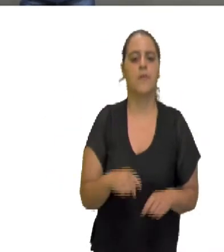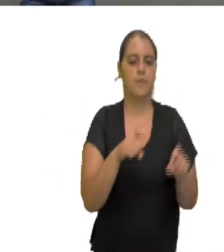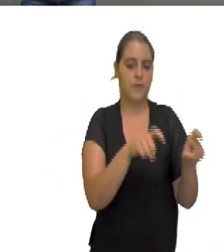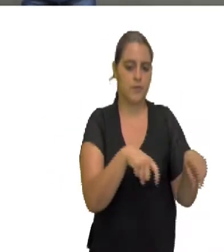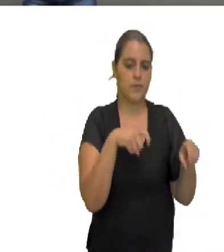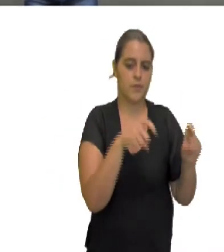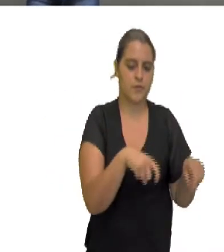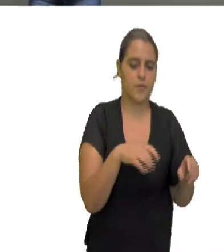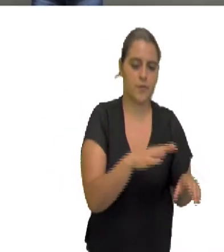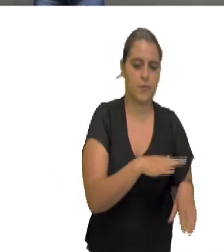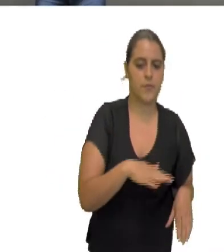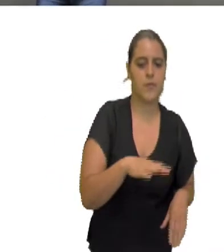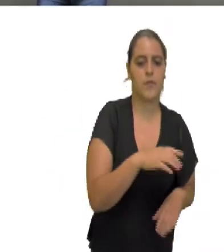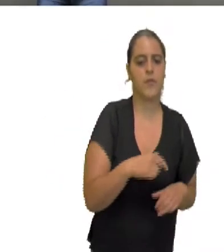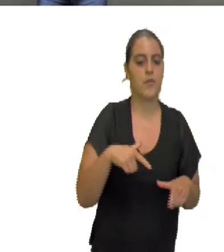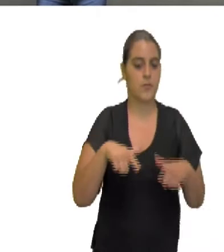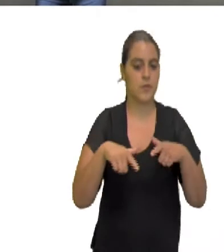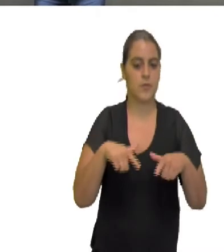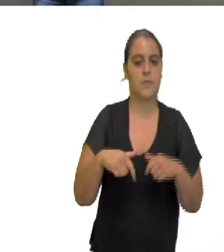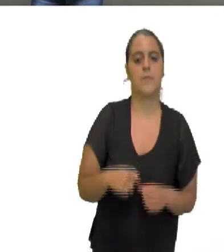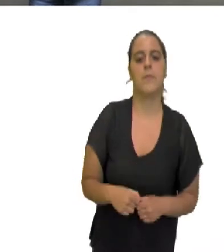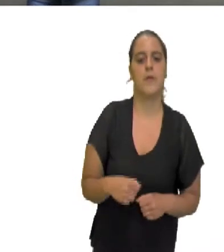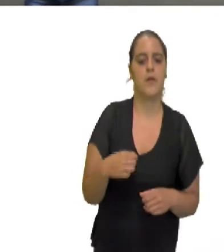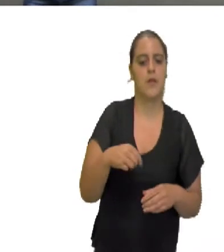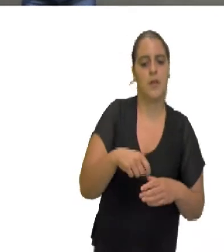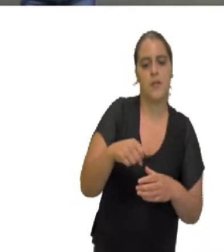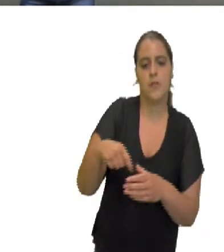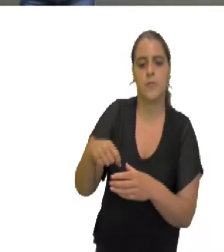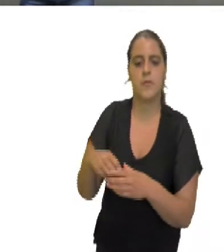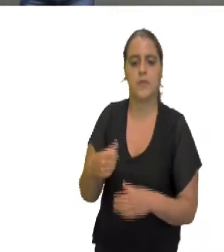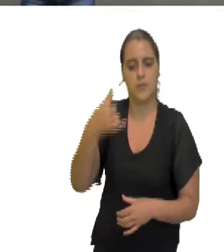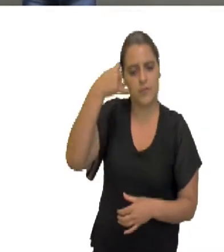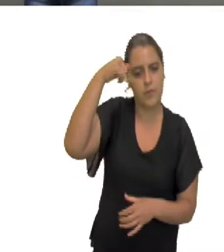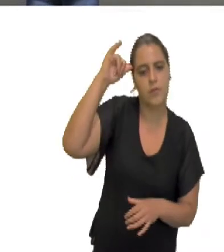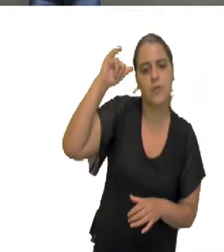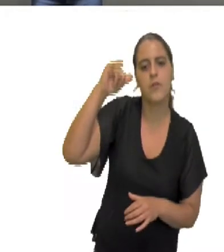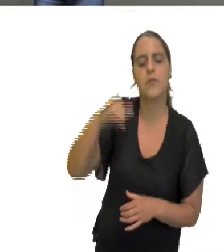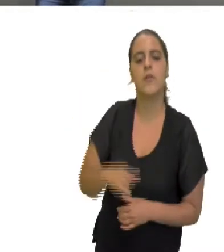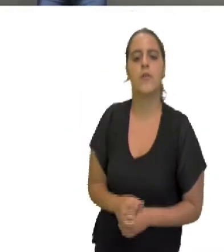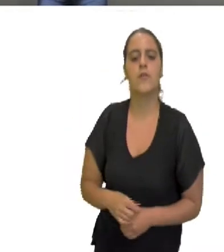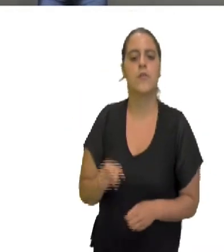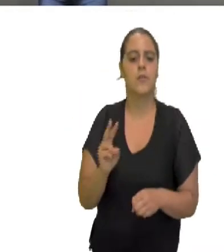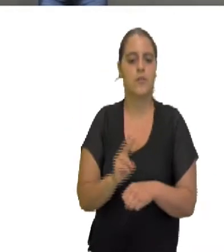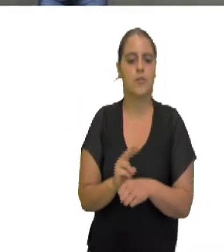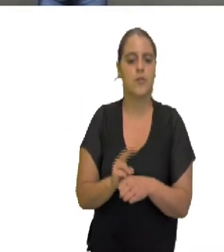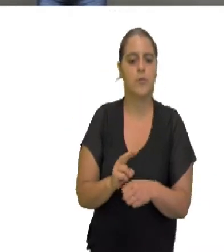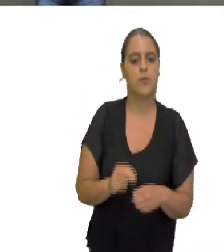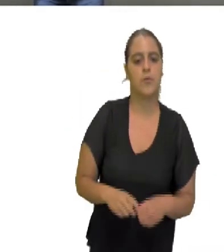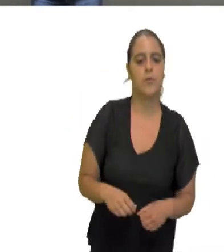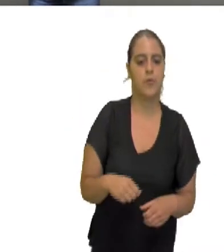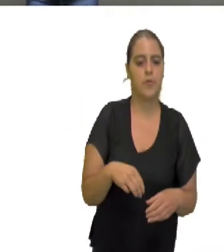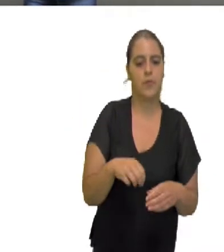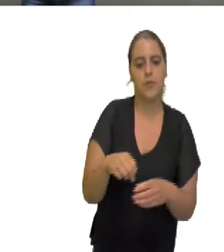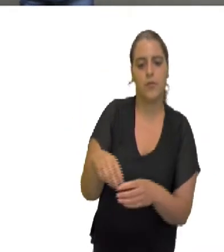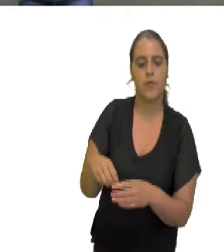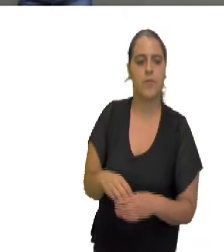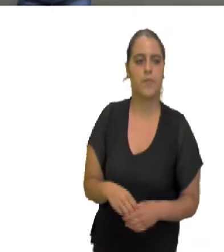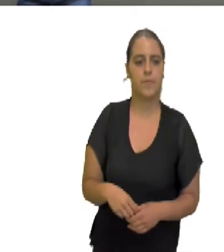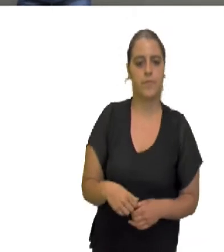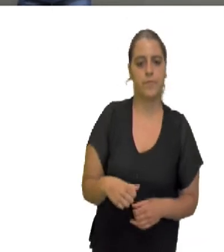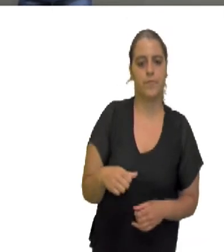rural trabalham cuidando da lavoura e do gado. As que cuidam da lavoura são chamadas